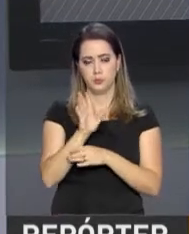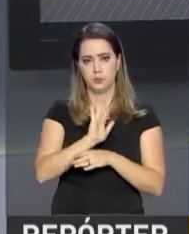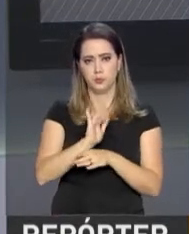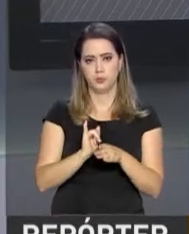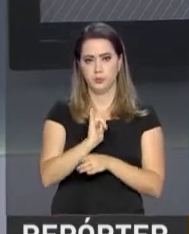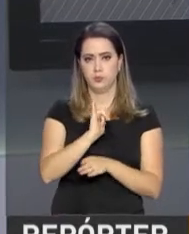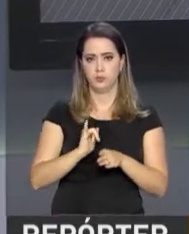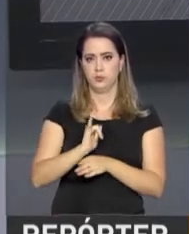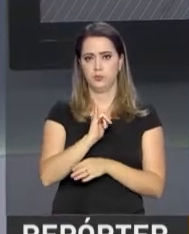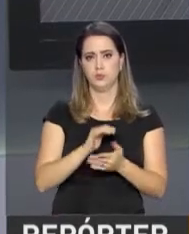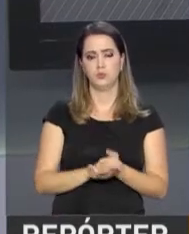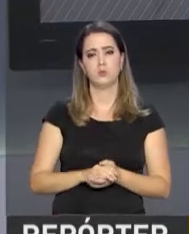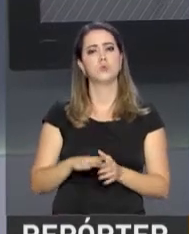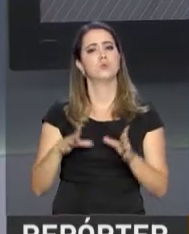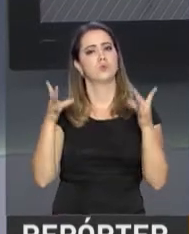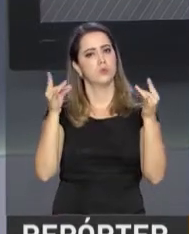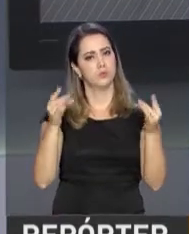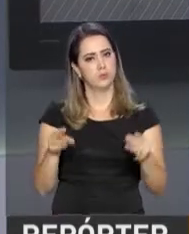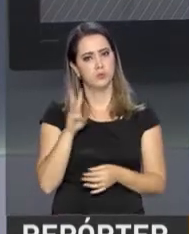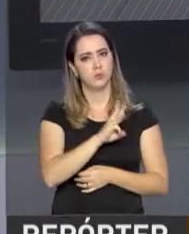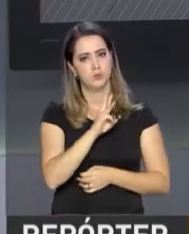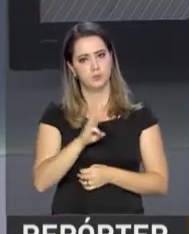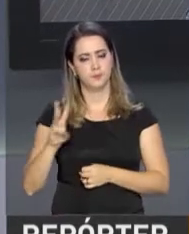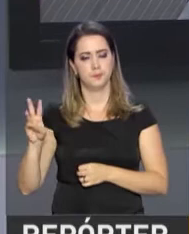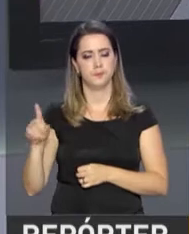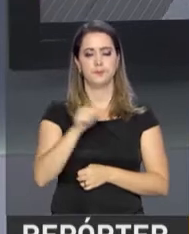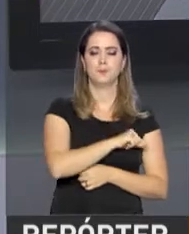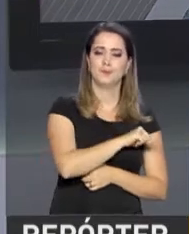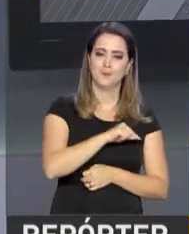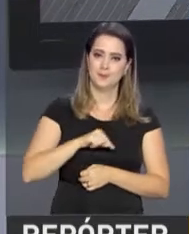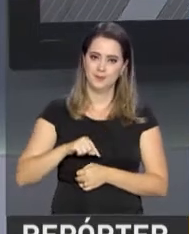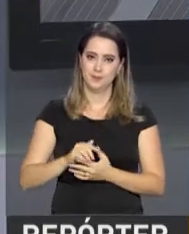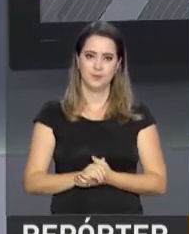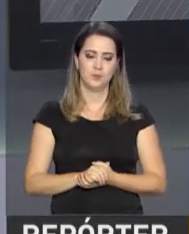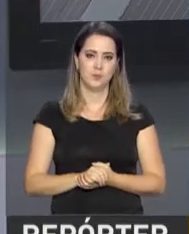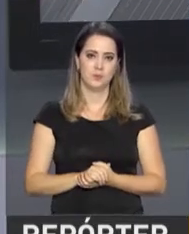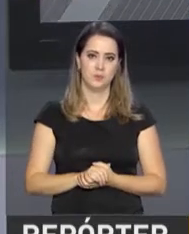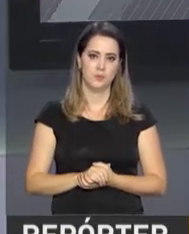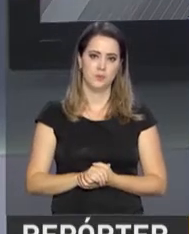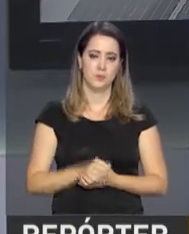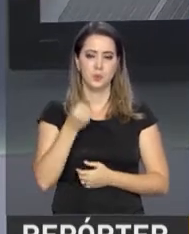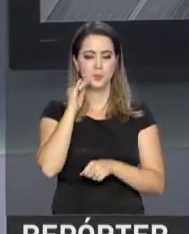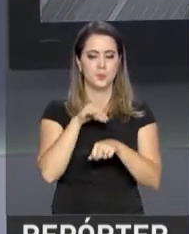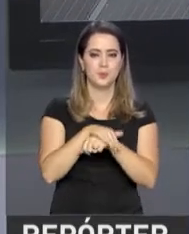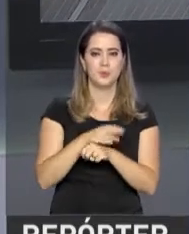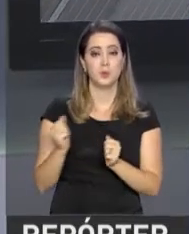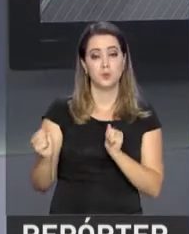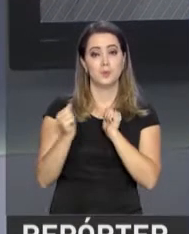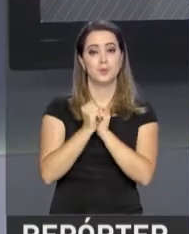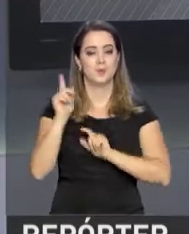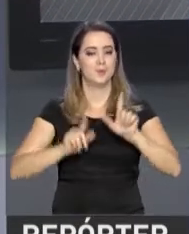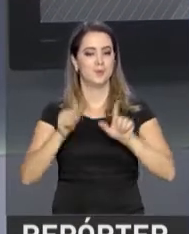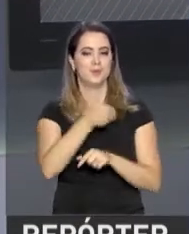pode rever as reportagens no youtube e toda a nossa programação também está na página da nbr na internet uma boa noite pra você e